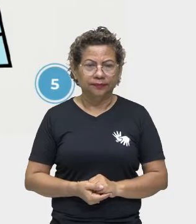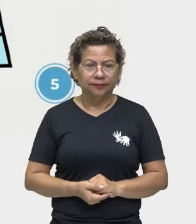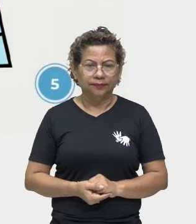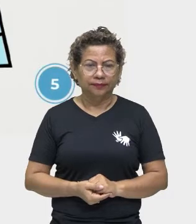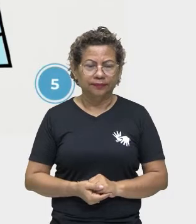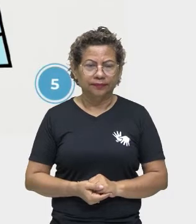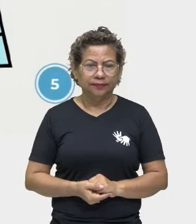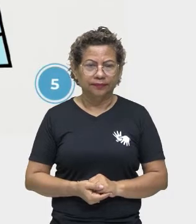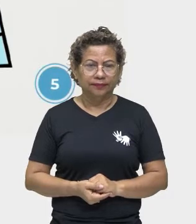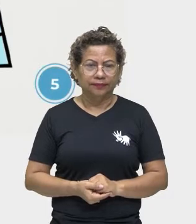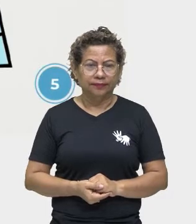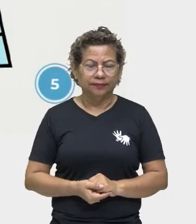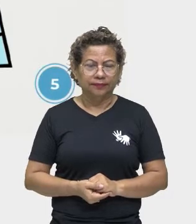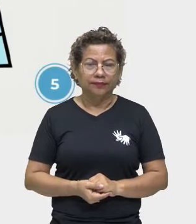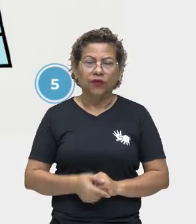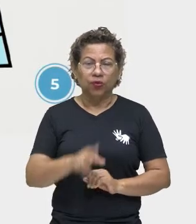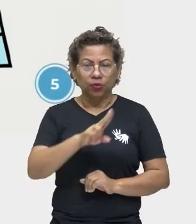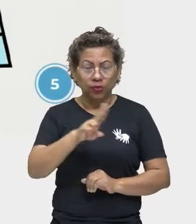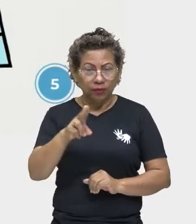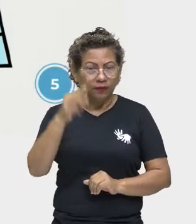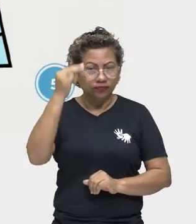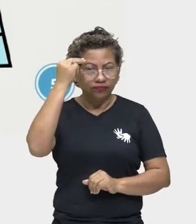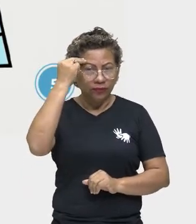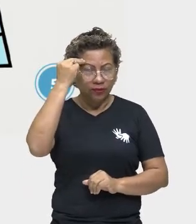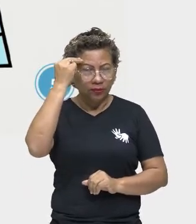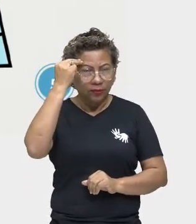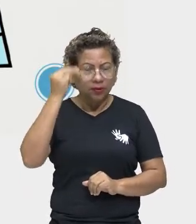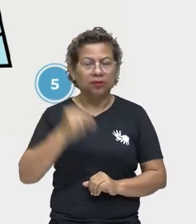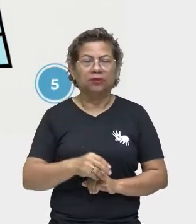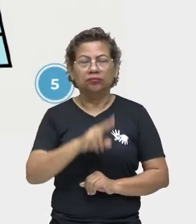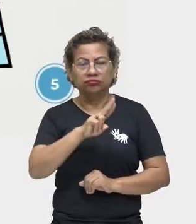É um pentágono.